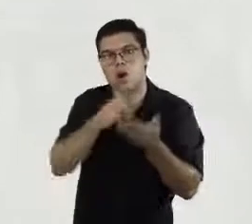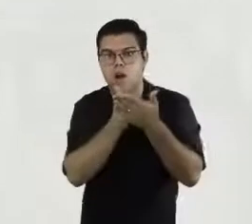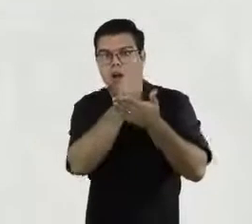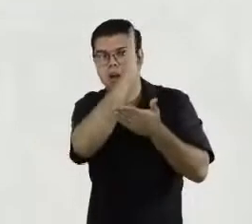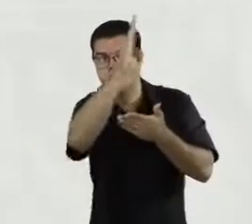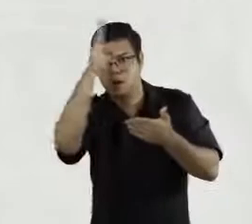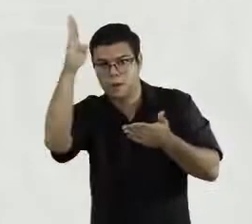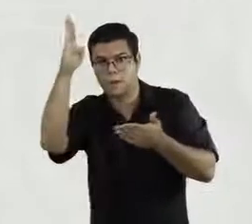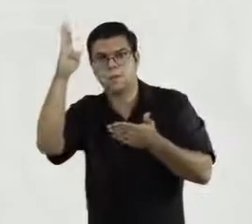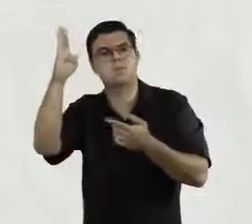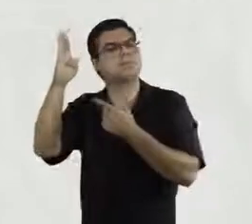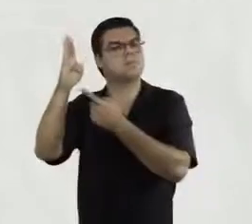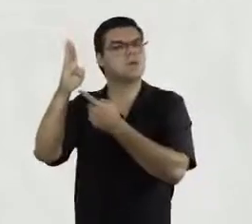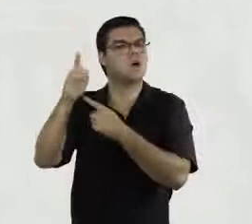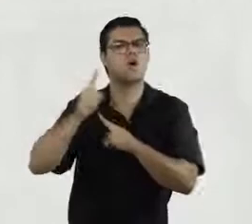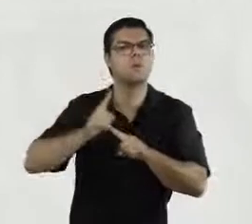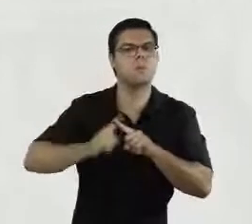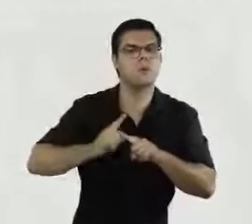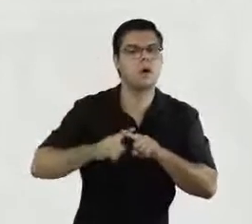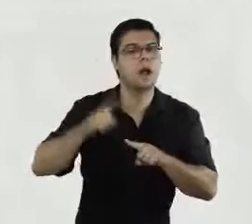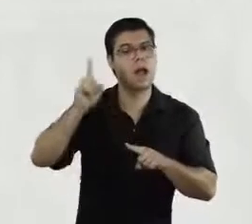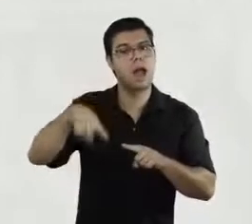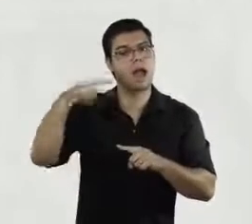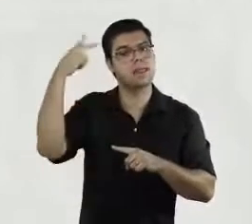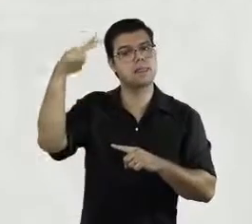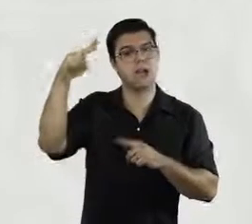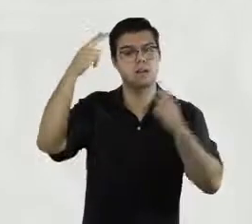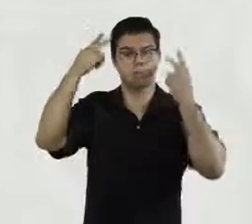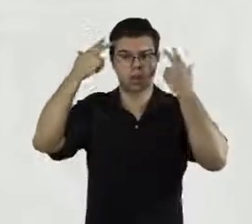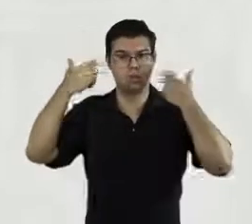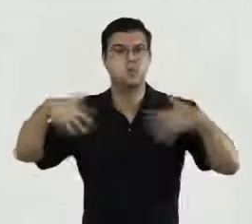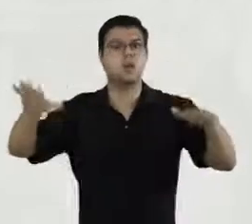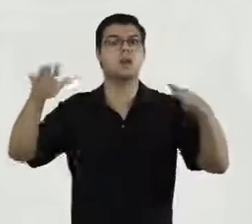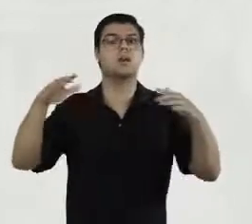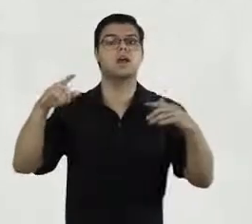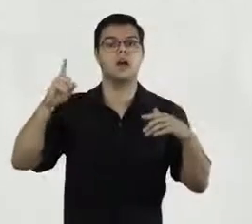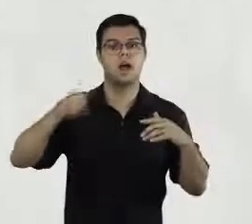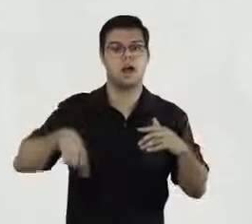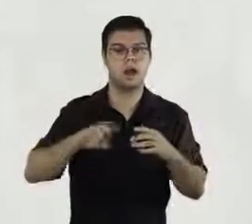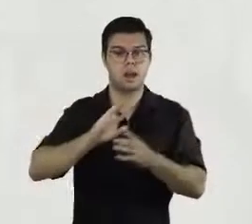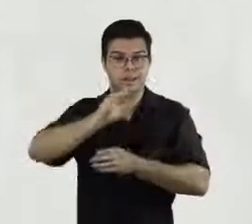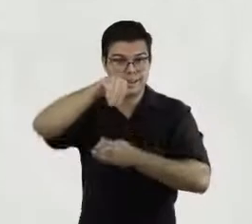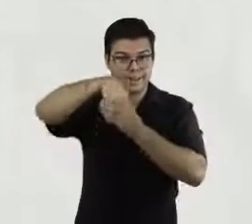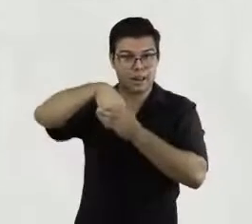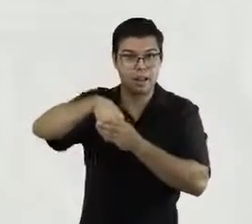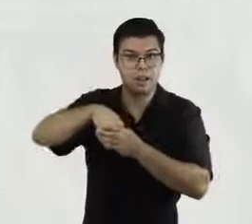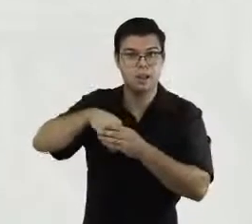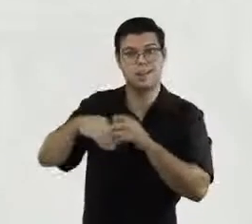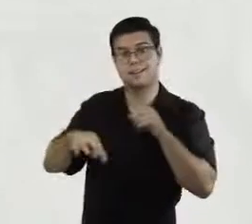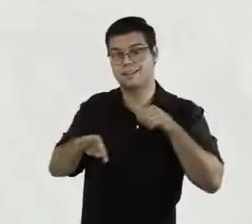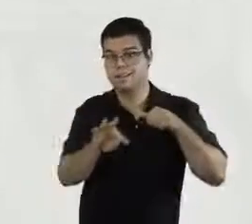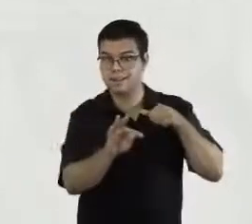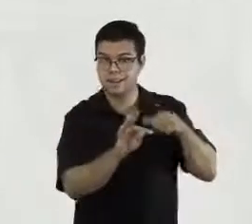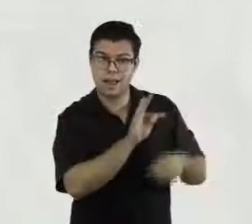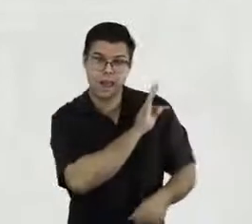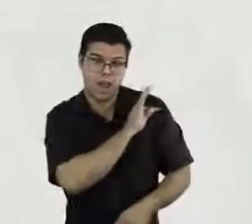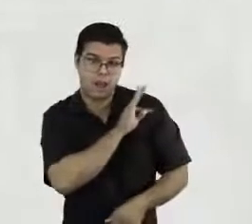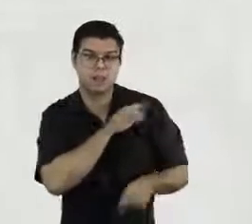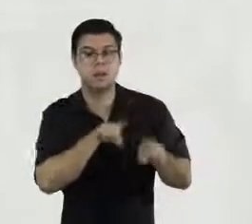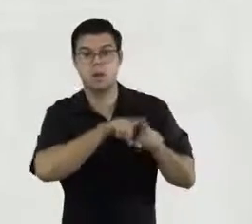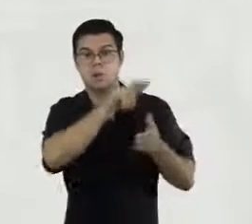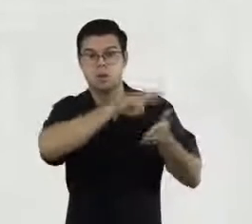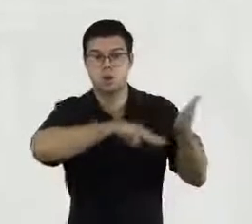e, por ser de sua natureza, o cultivo de suas bases históricas, técnicas,